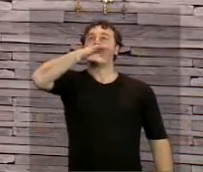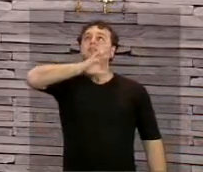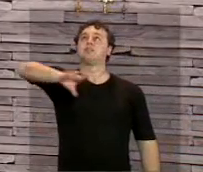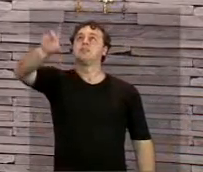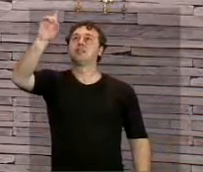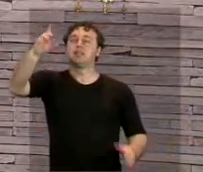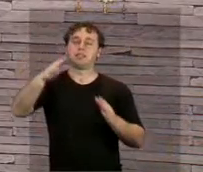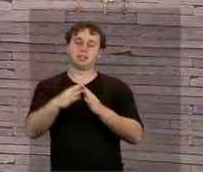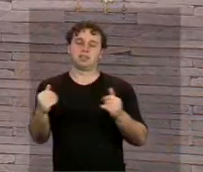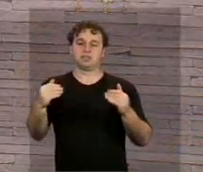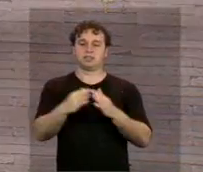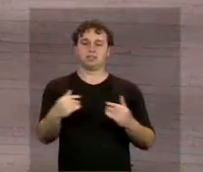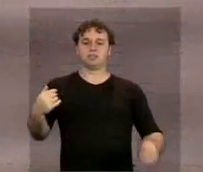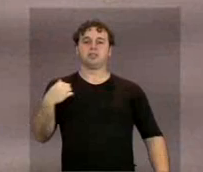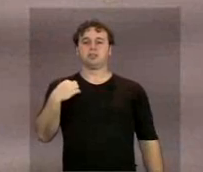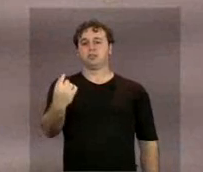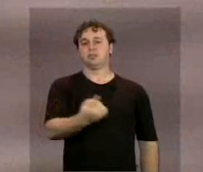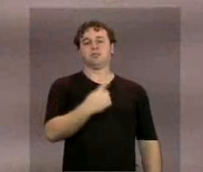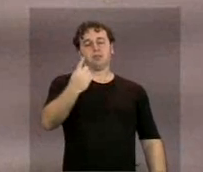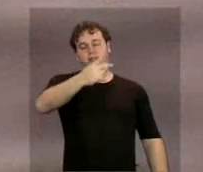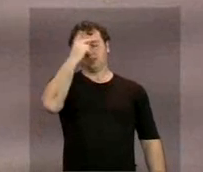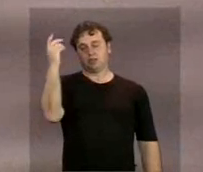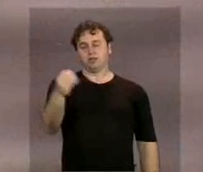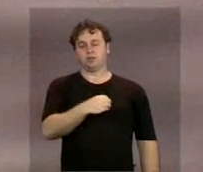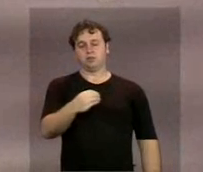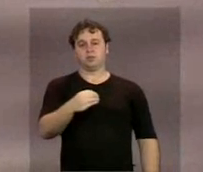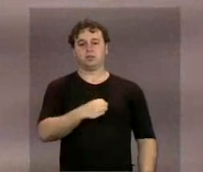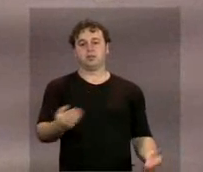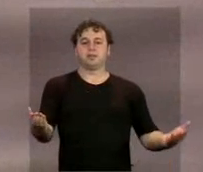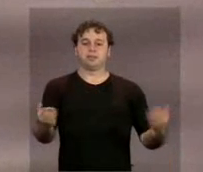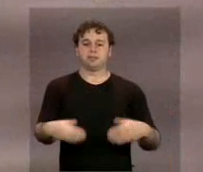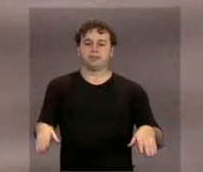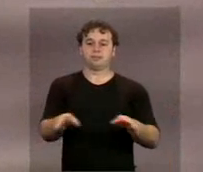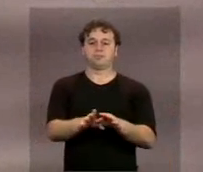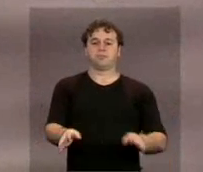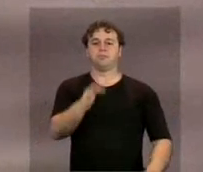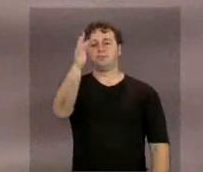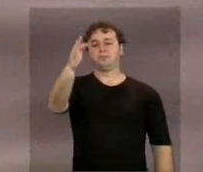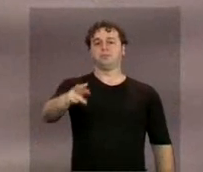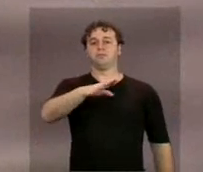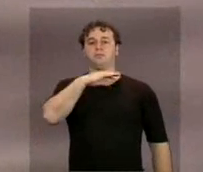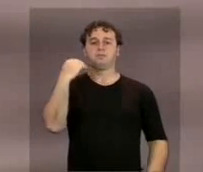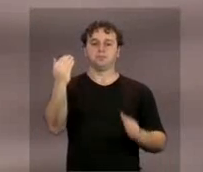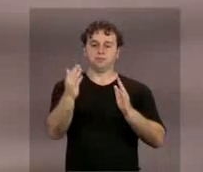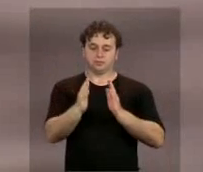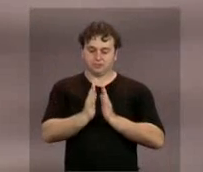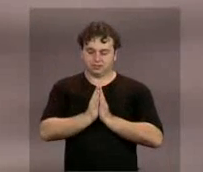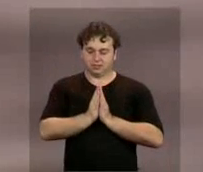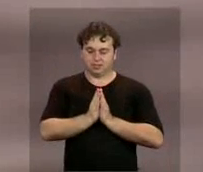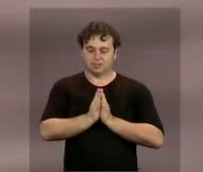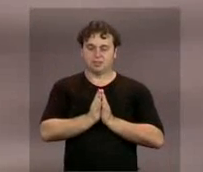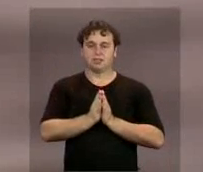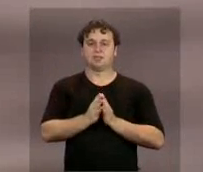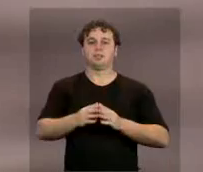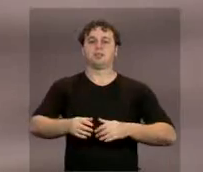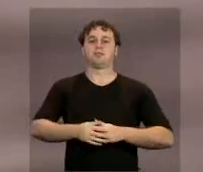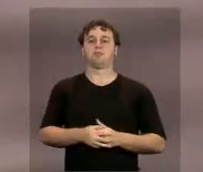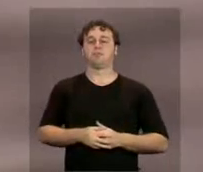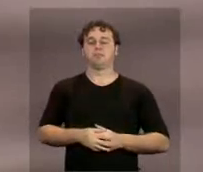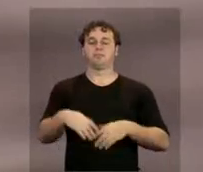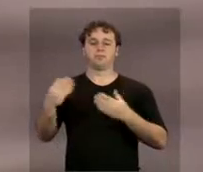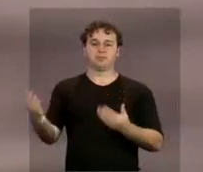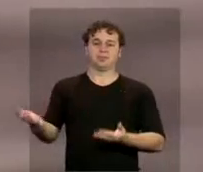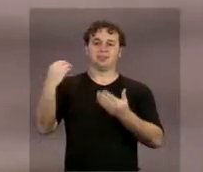Jesus. Santa Maria, Mãe de Deus, rogai por nós, pecadores, agora e na hora de